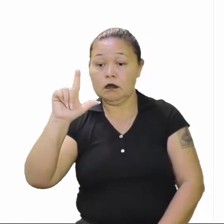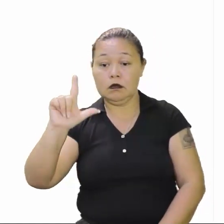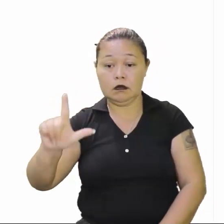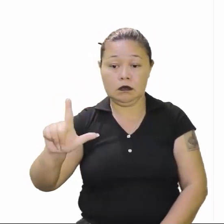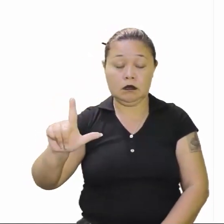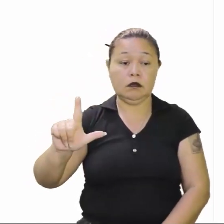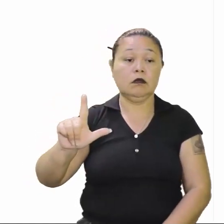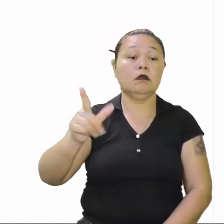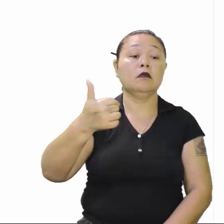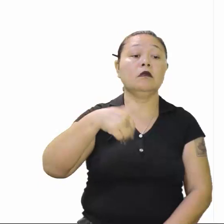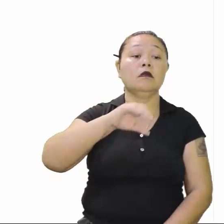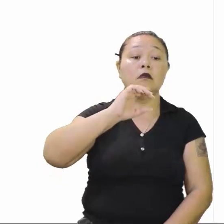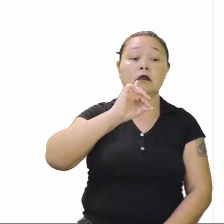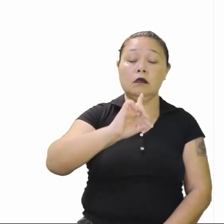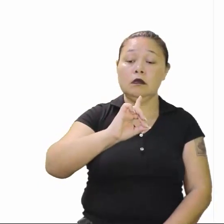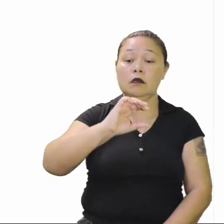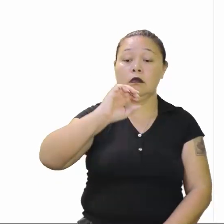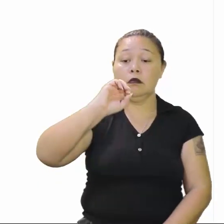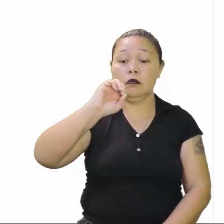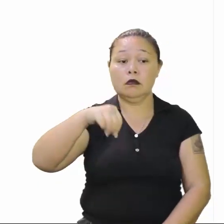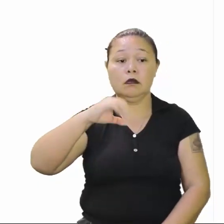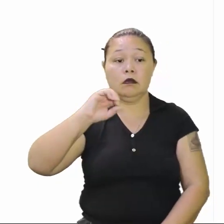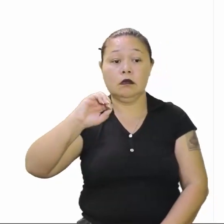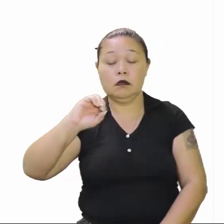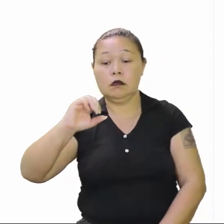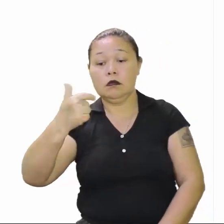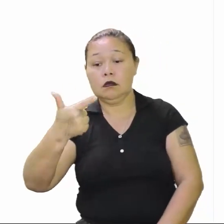2.500 litros. Letra D,